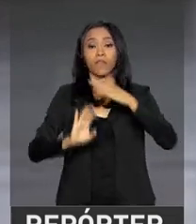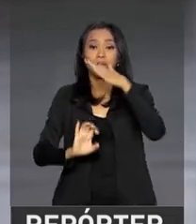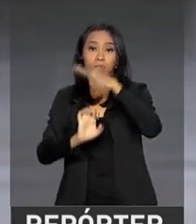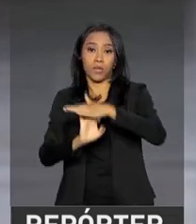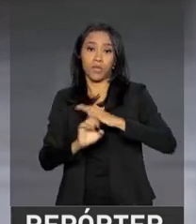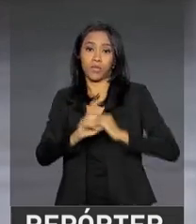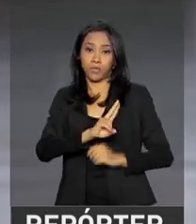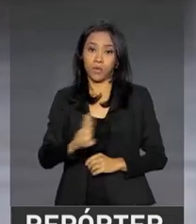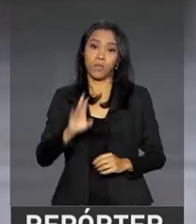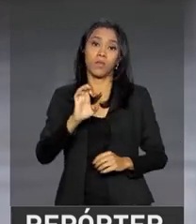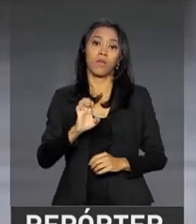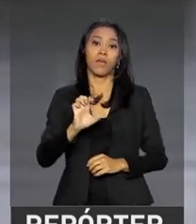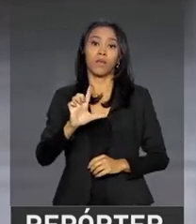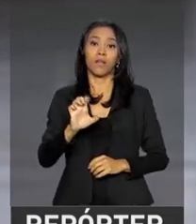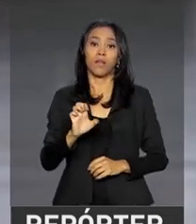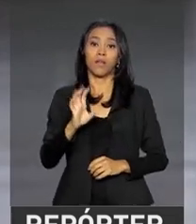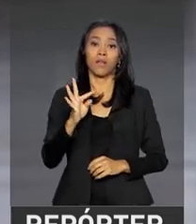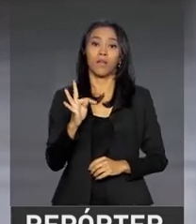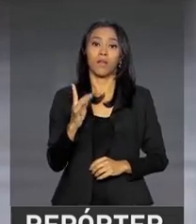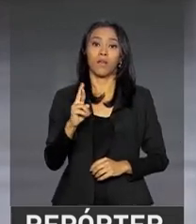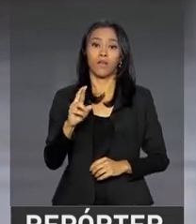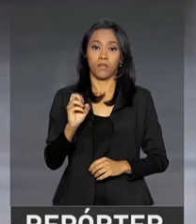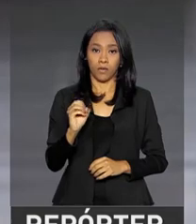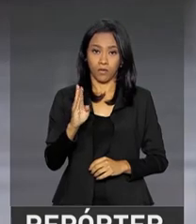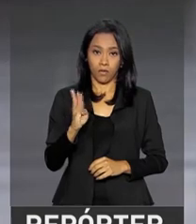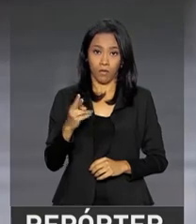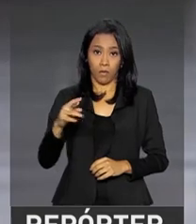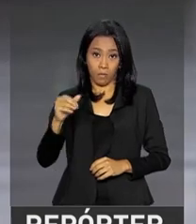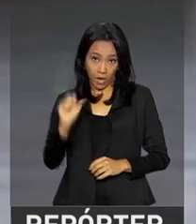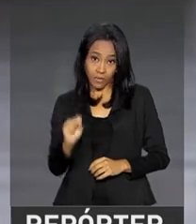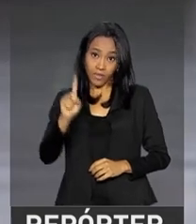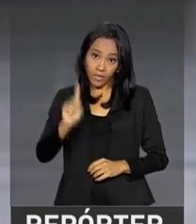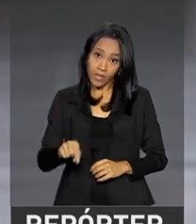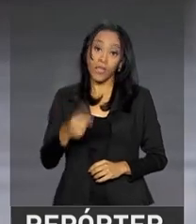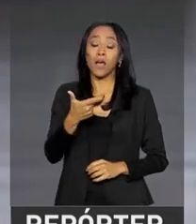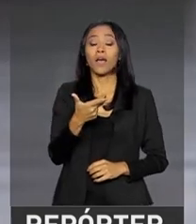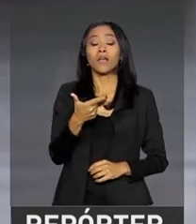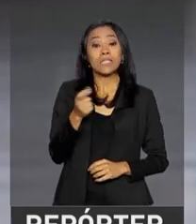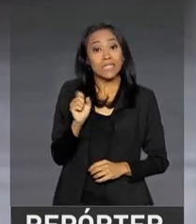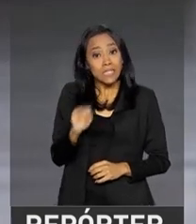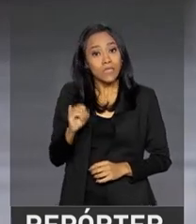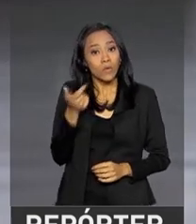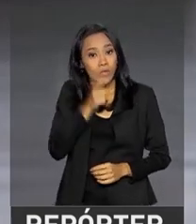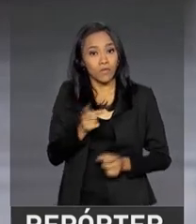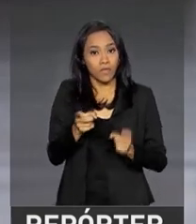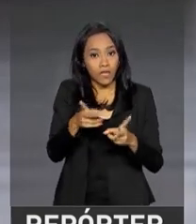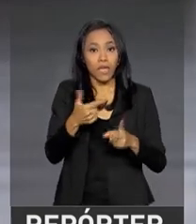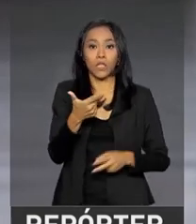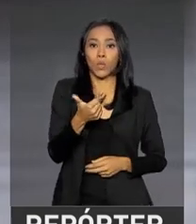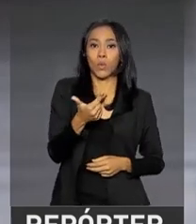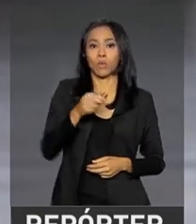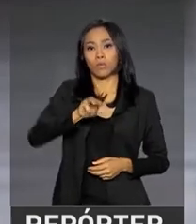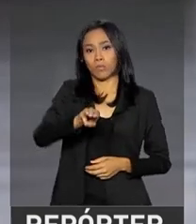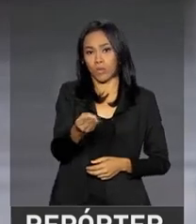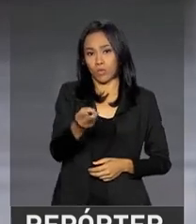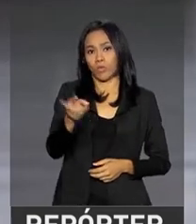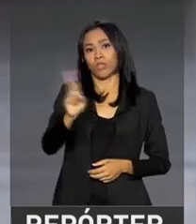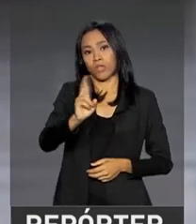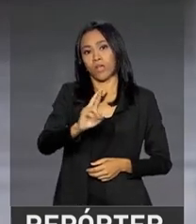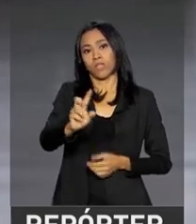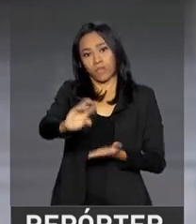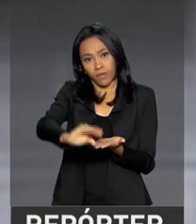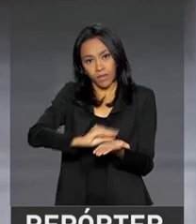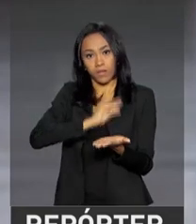serão cerca de 12 bilhões de reais injetados na nos cofres públicos mas mesmo assim o